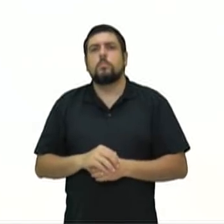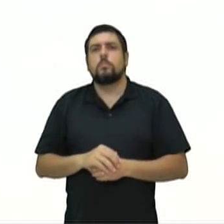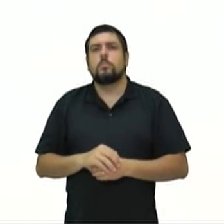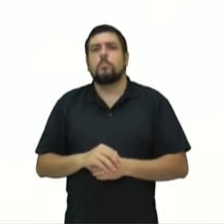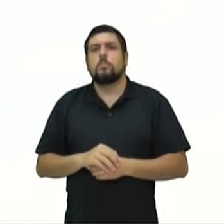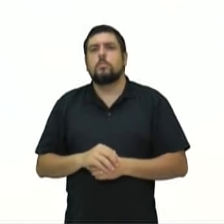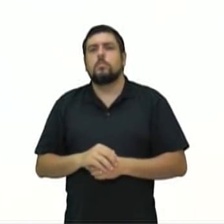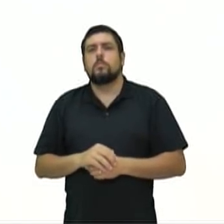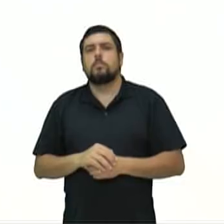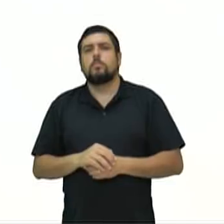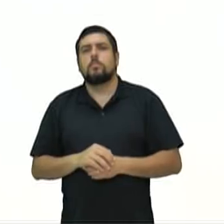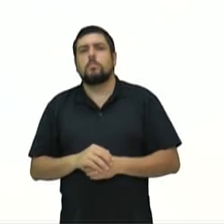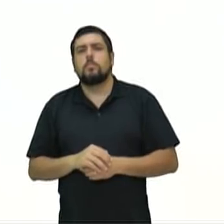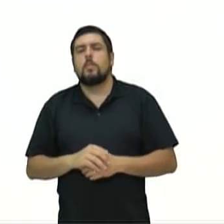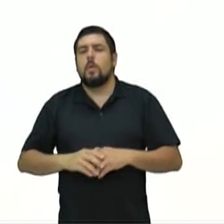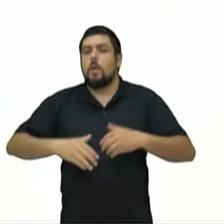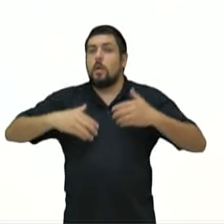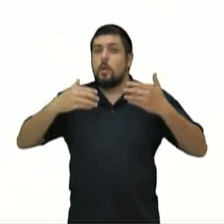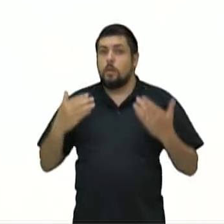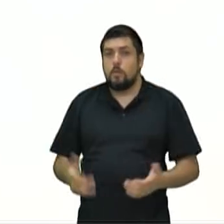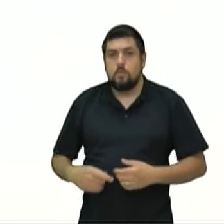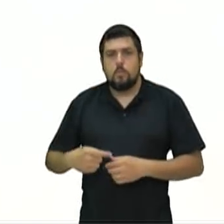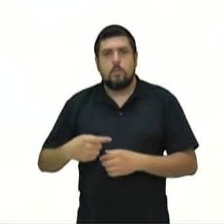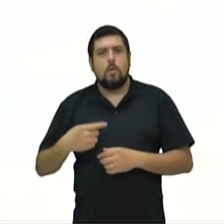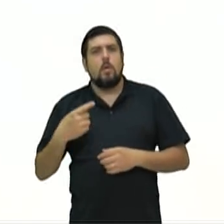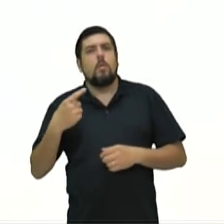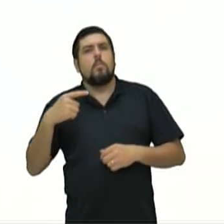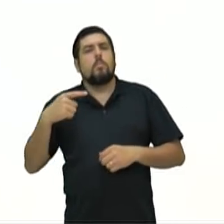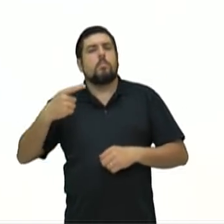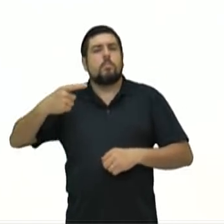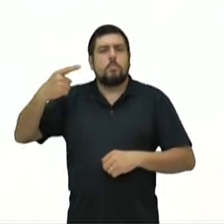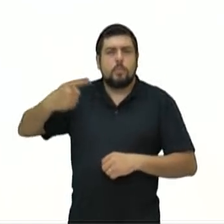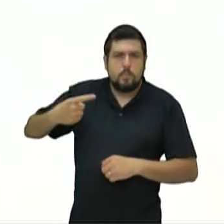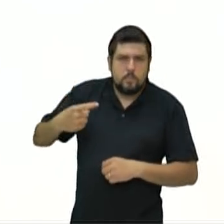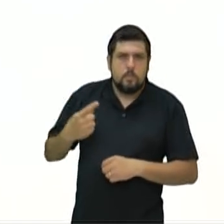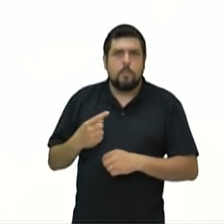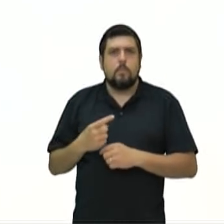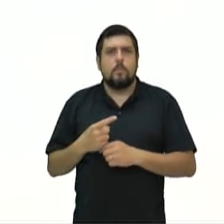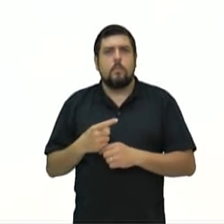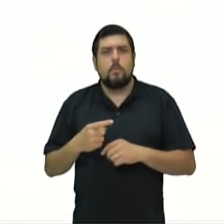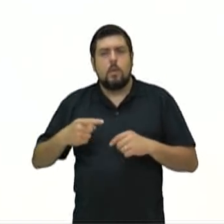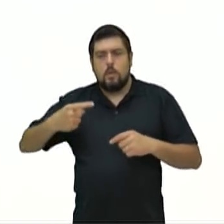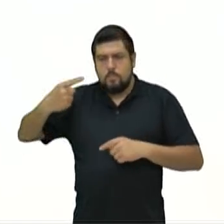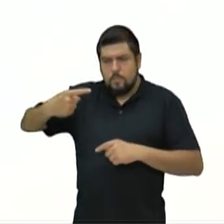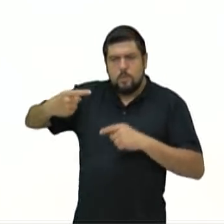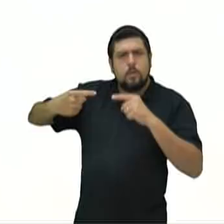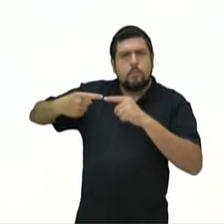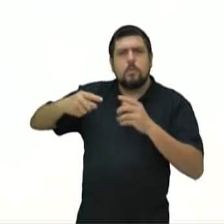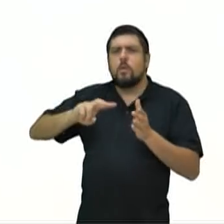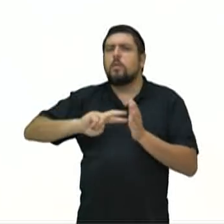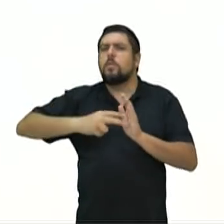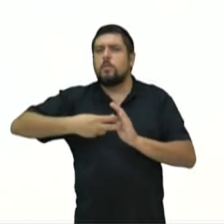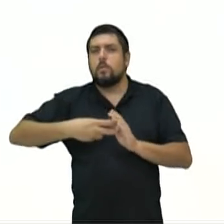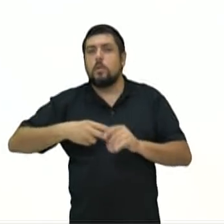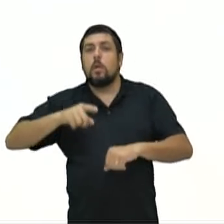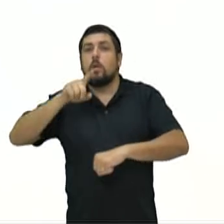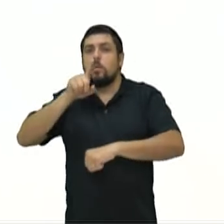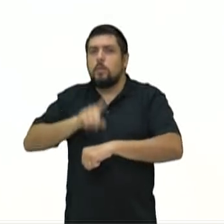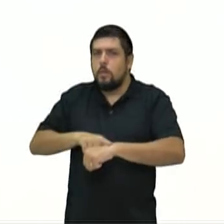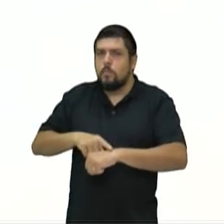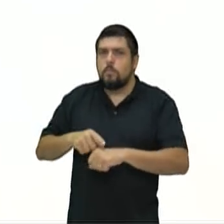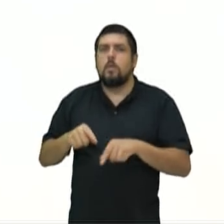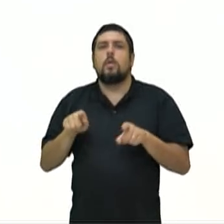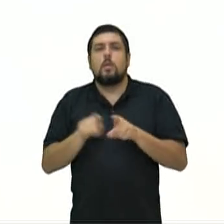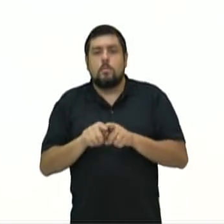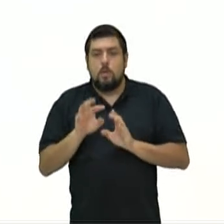já começa apresentando aqui, pessoal, tempo e progressão textual também. Então, ele precisa... isso no texto vocês